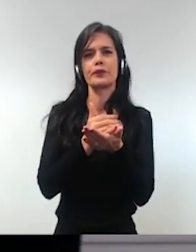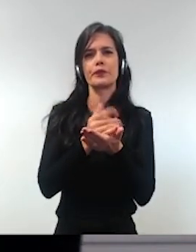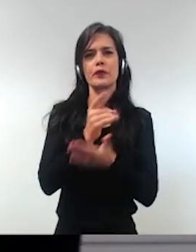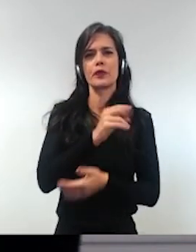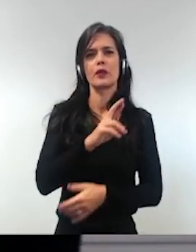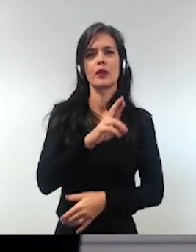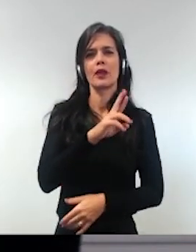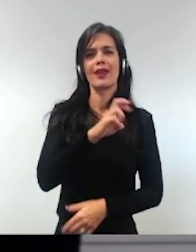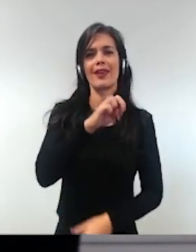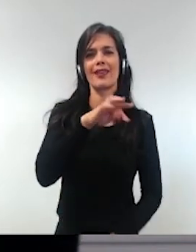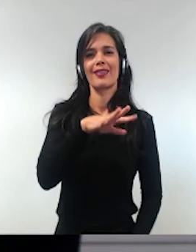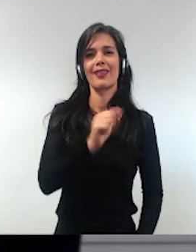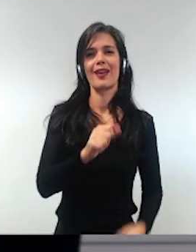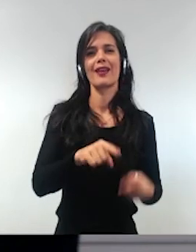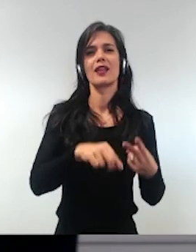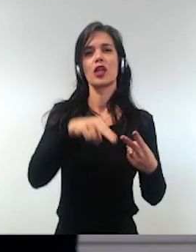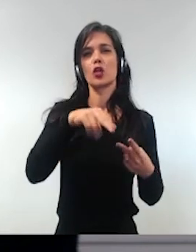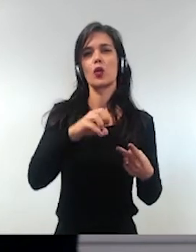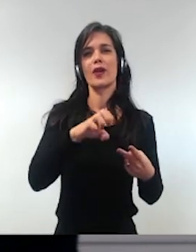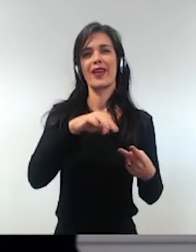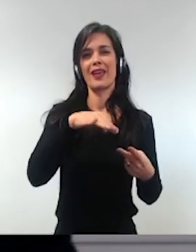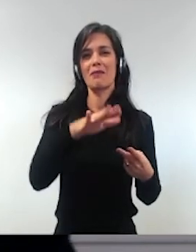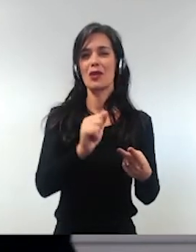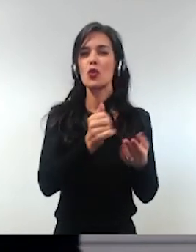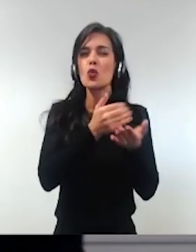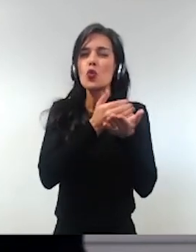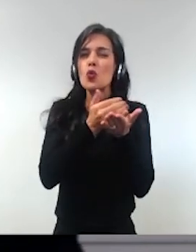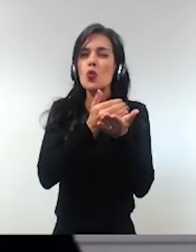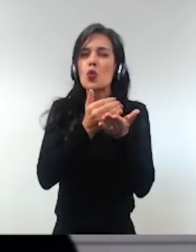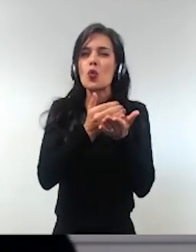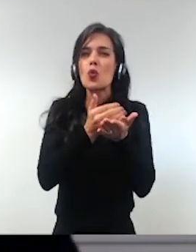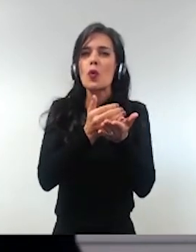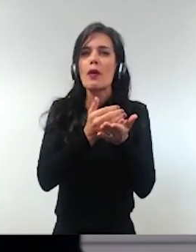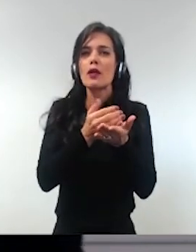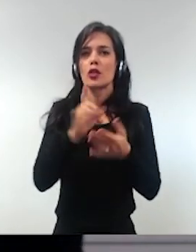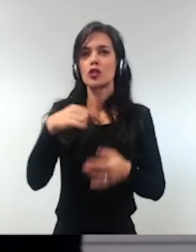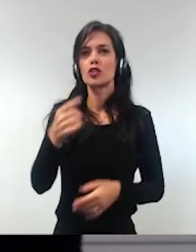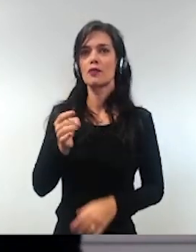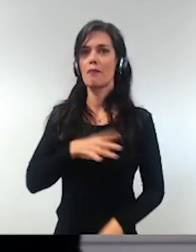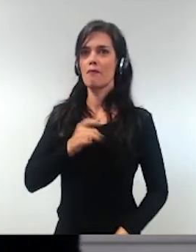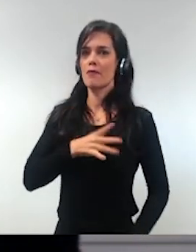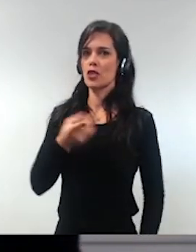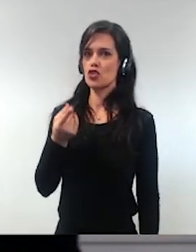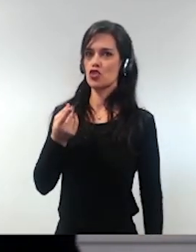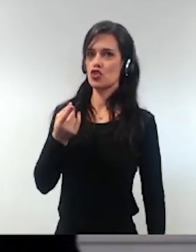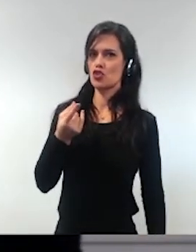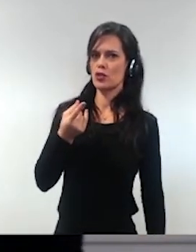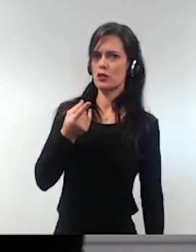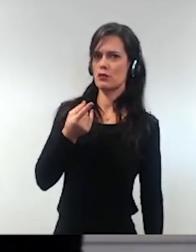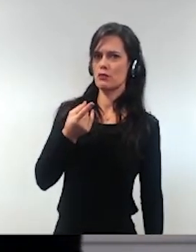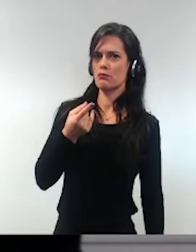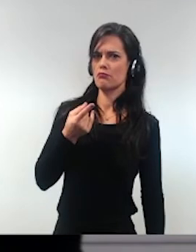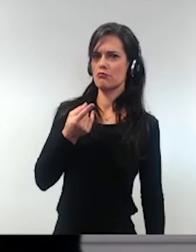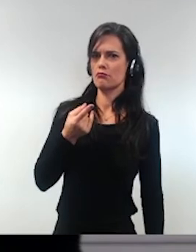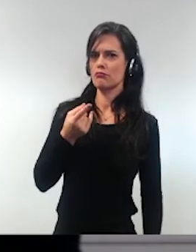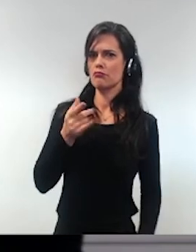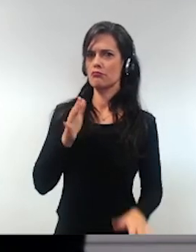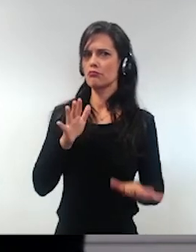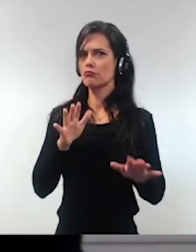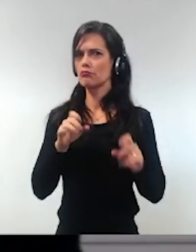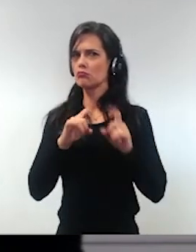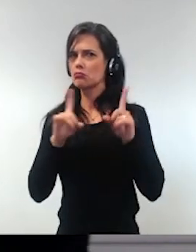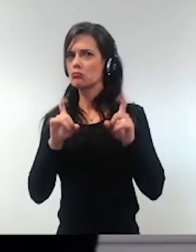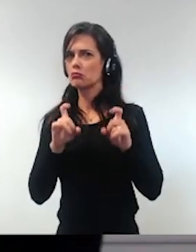Renata e a doutora Naima podem também se recordar disso. Até medo financeiro nós tivemos. Será que teríamos condições de